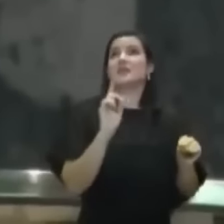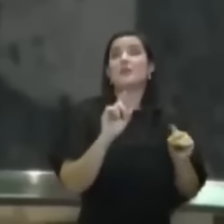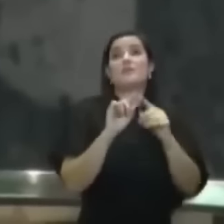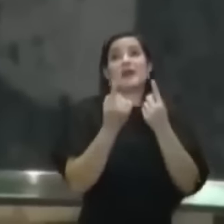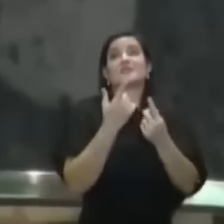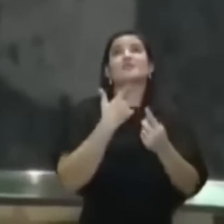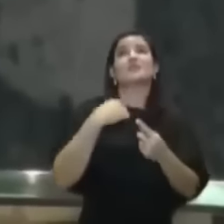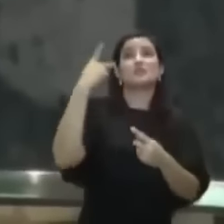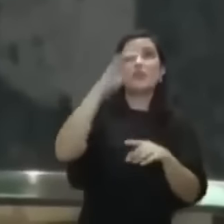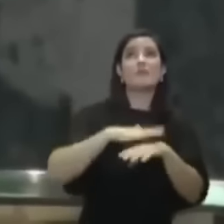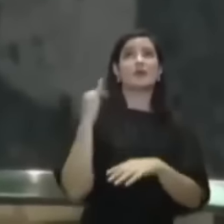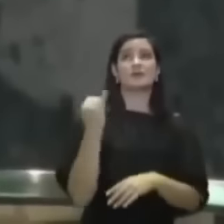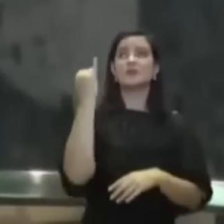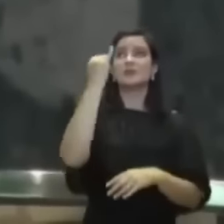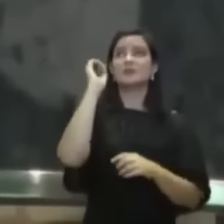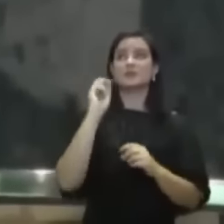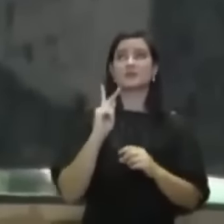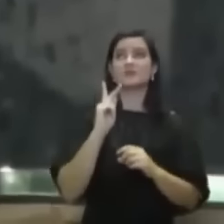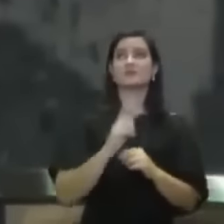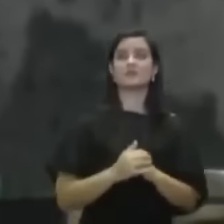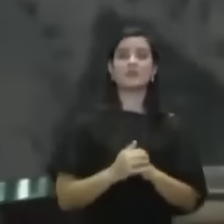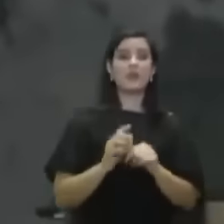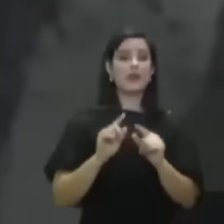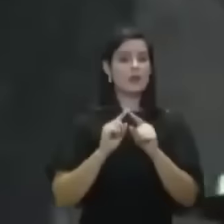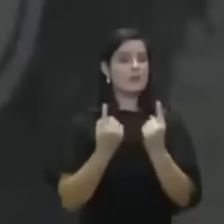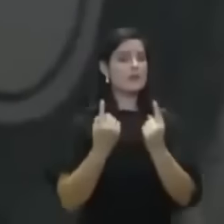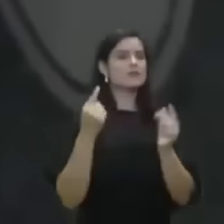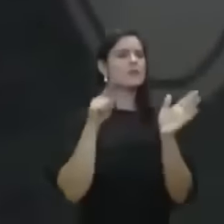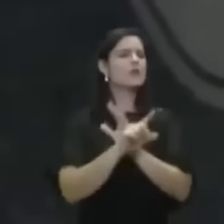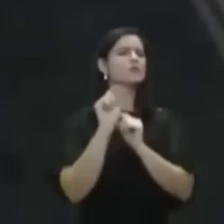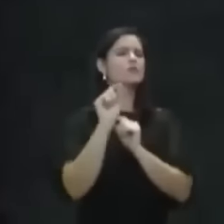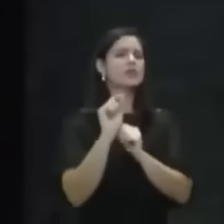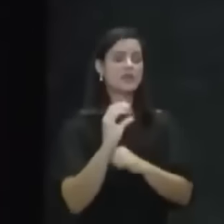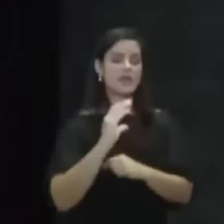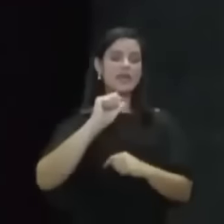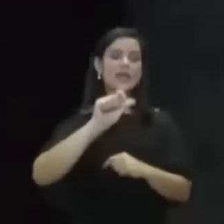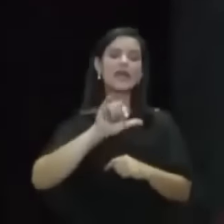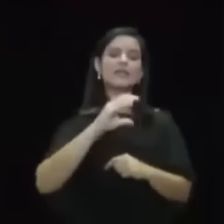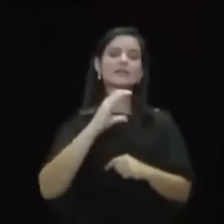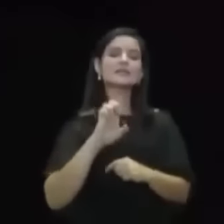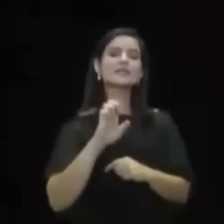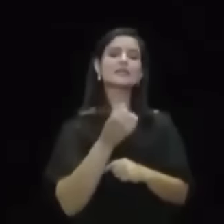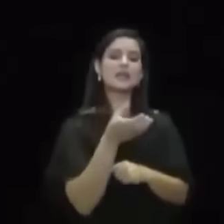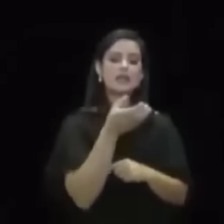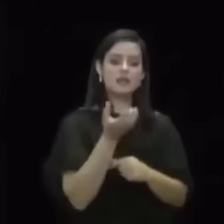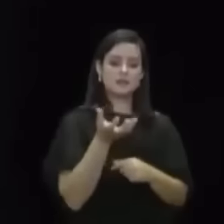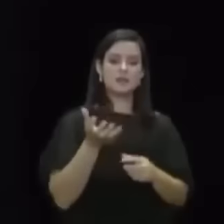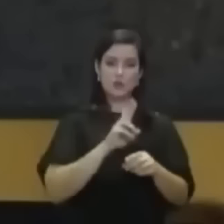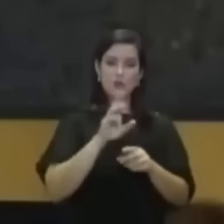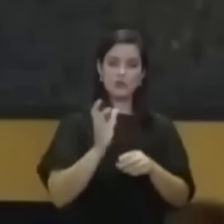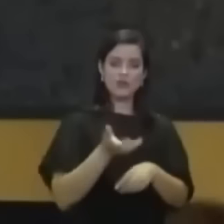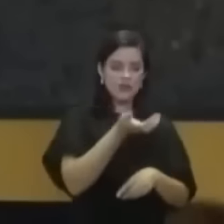feita a tua vontade. A grande pergunta é: que cálice era esse? Será que era certeza que os seus discípulos